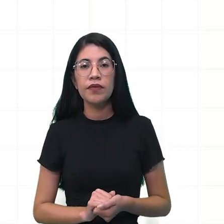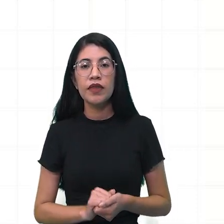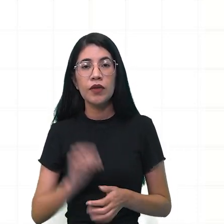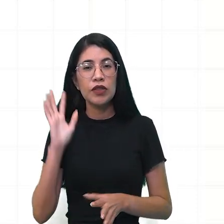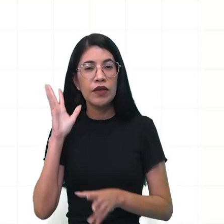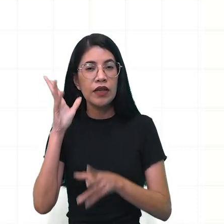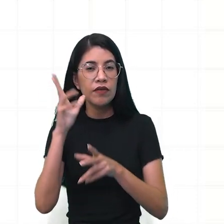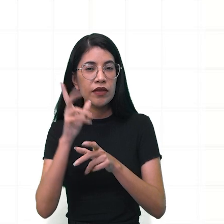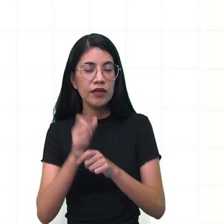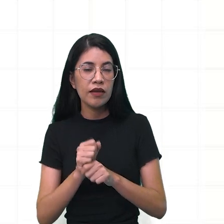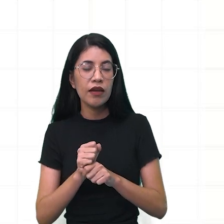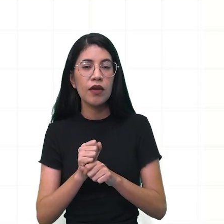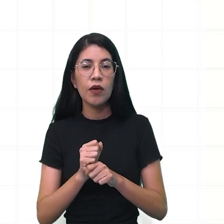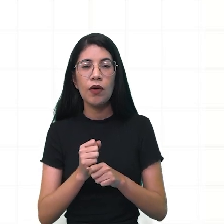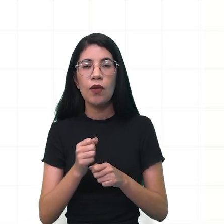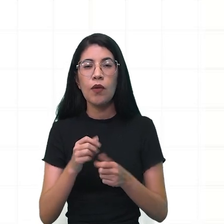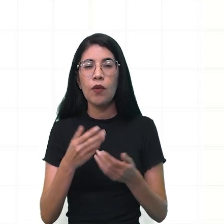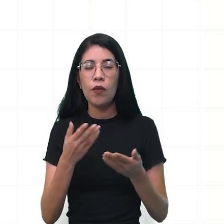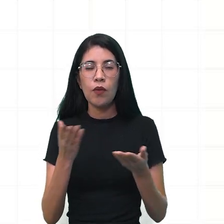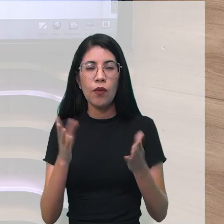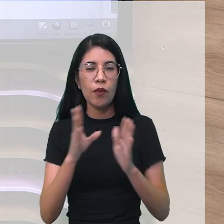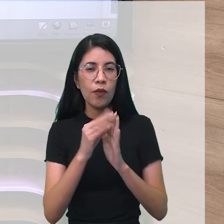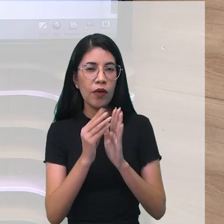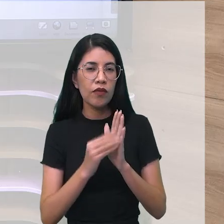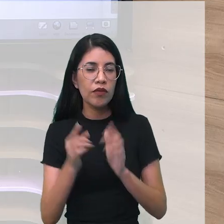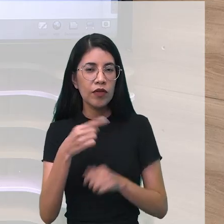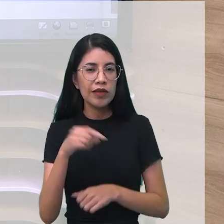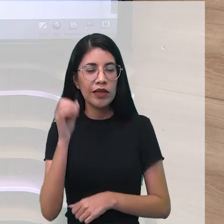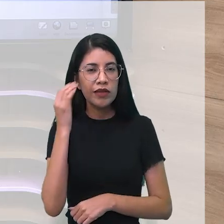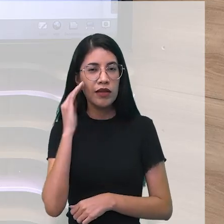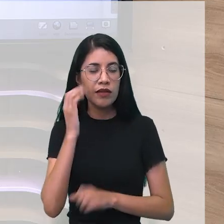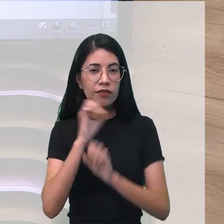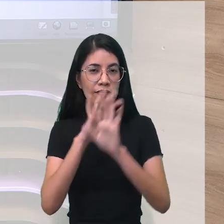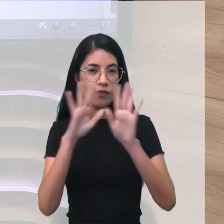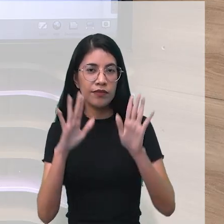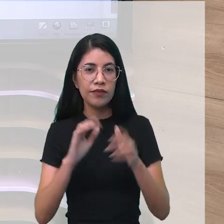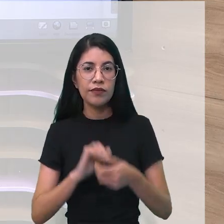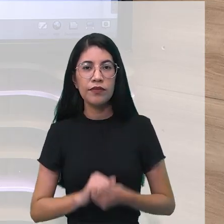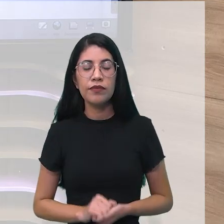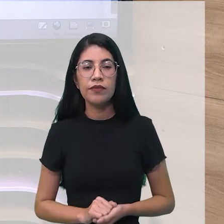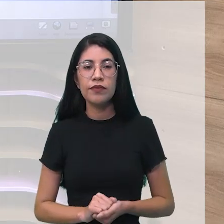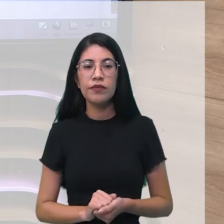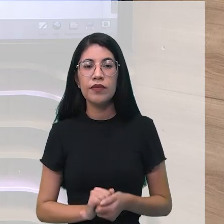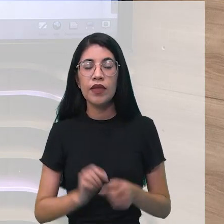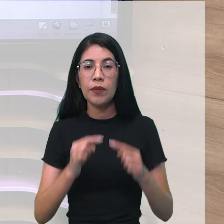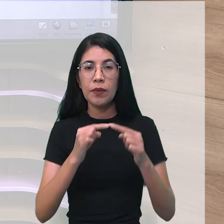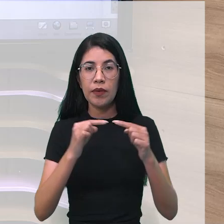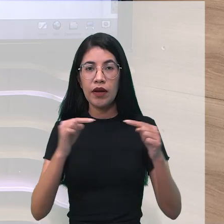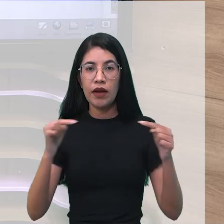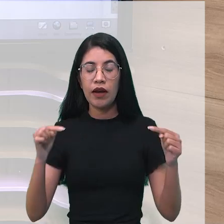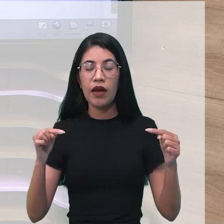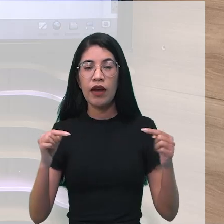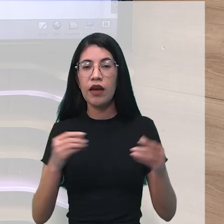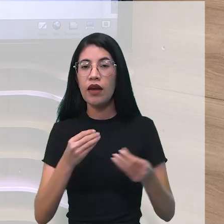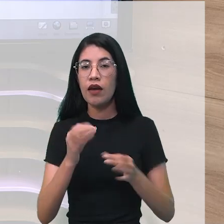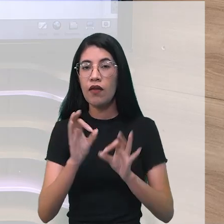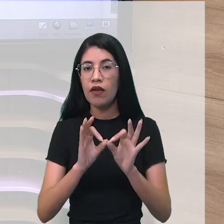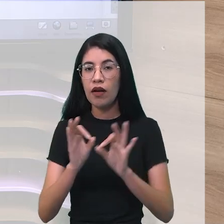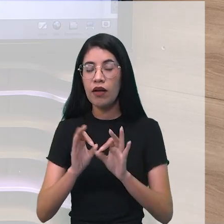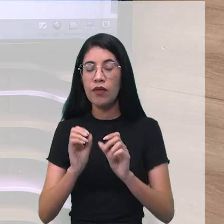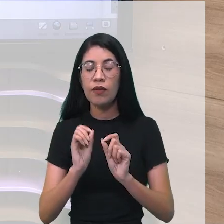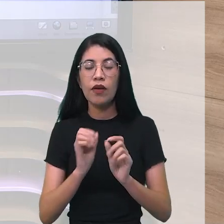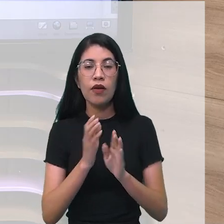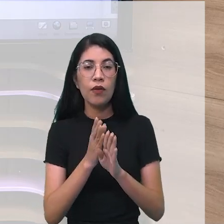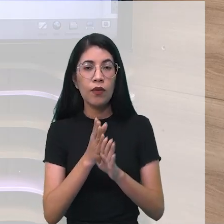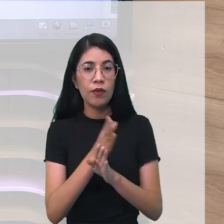uma revisão até aqui para que você possa compreender isso daí. A reta numérica é formada, então, do conjunto